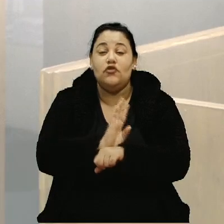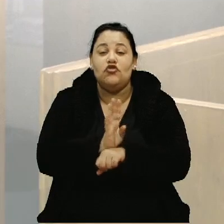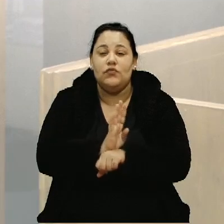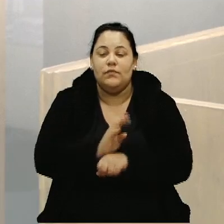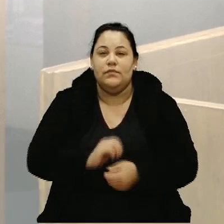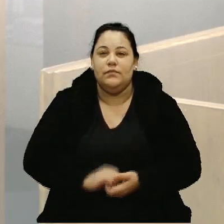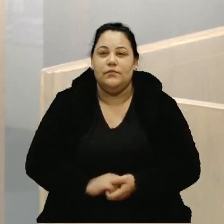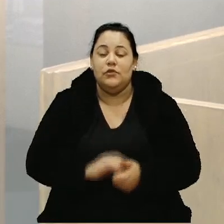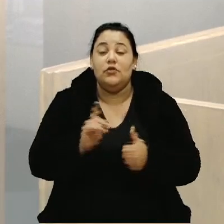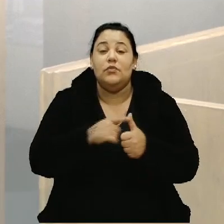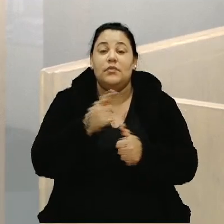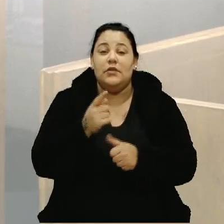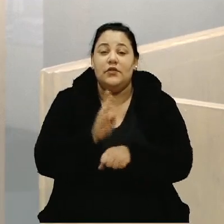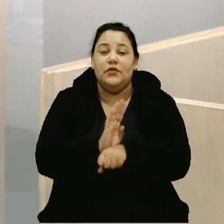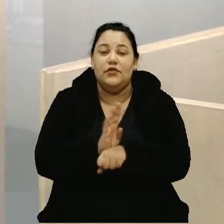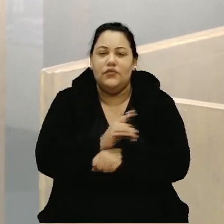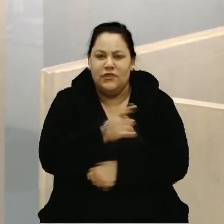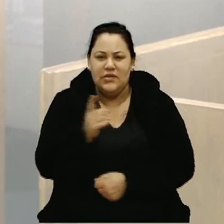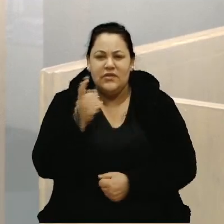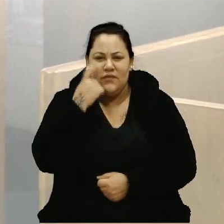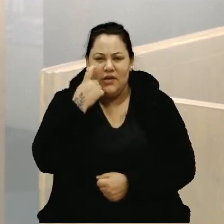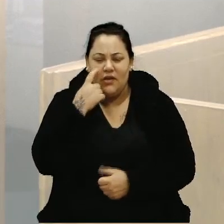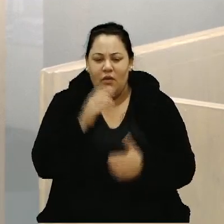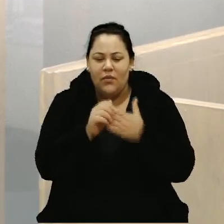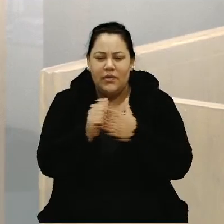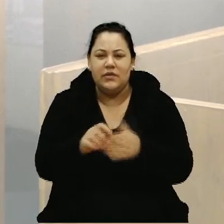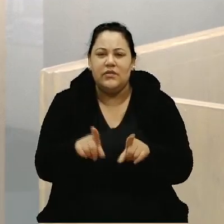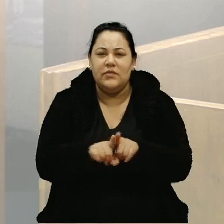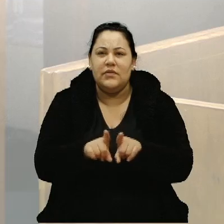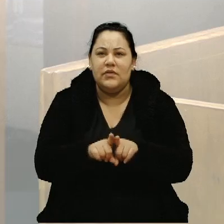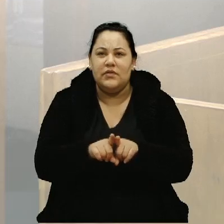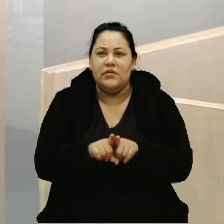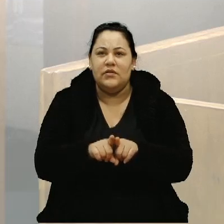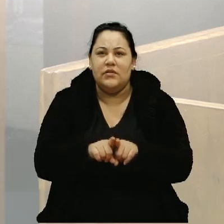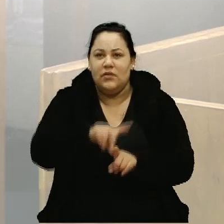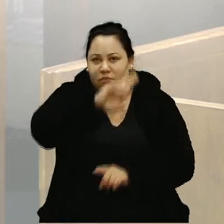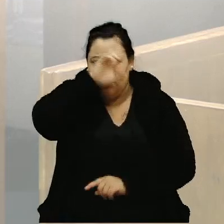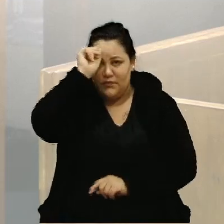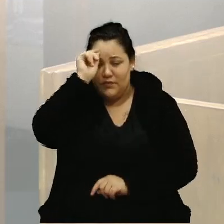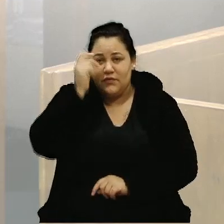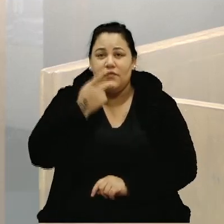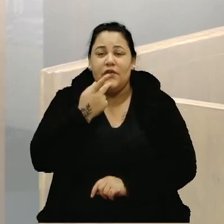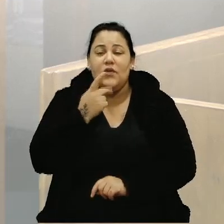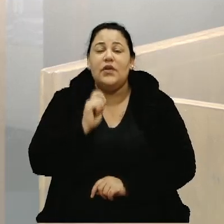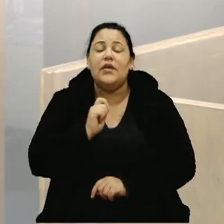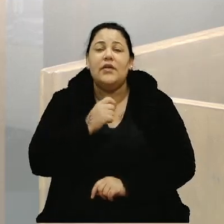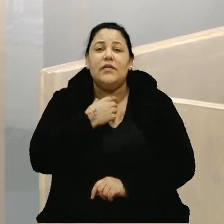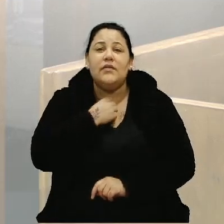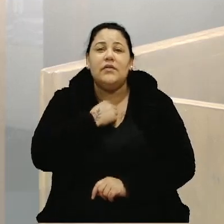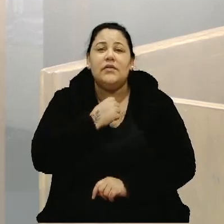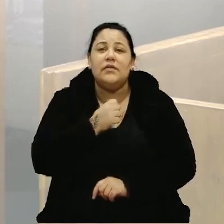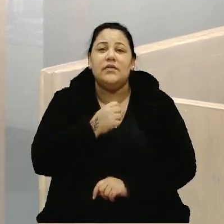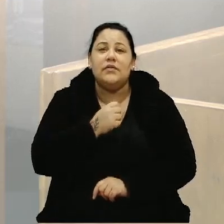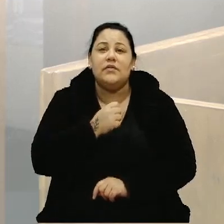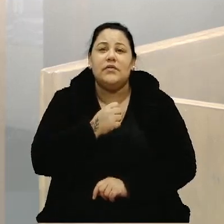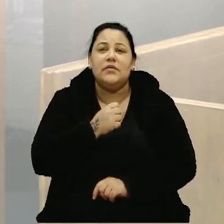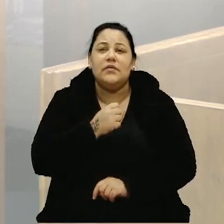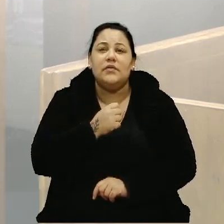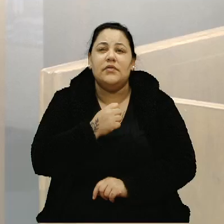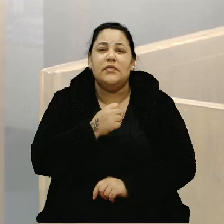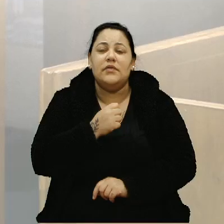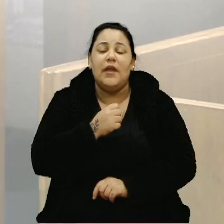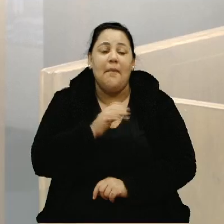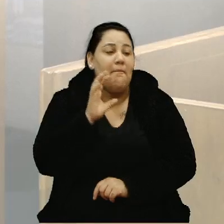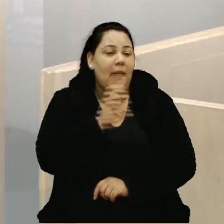No primeiro vídeo aí que vocês estavam vendo, desculpa, o prefeito disse que estaria abraçando aquela obra